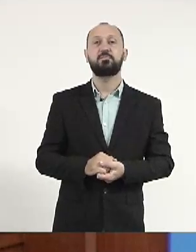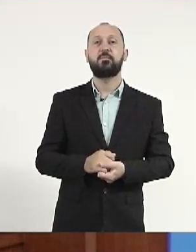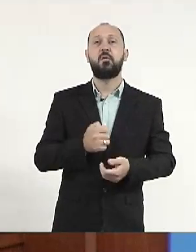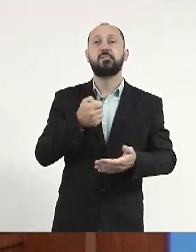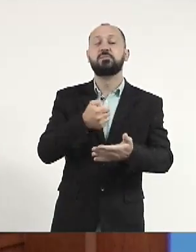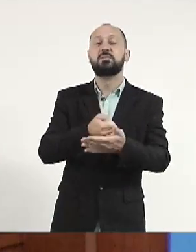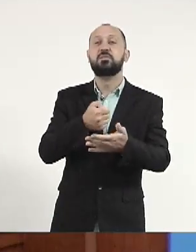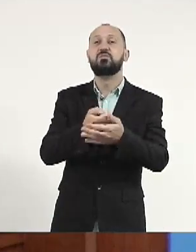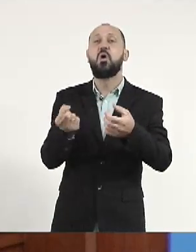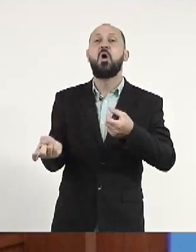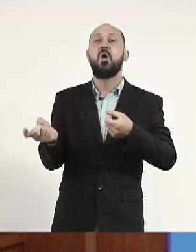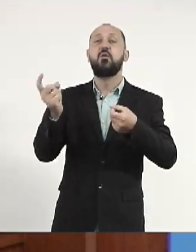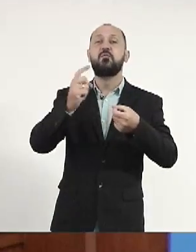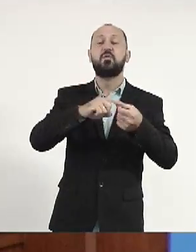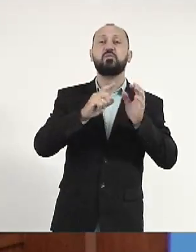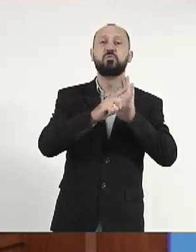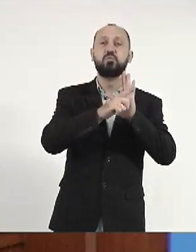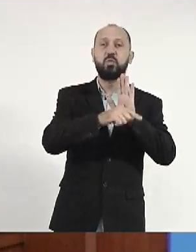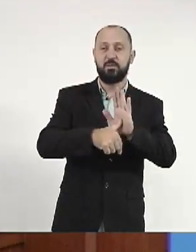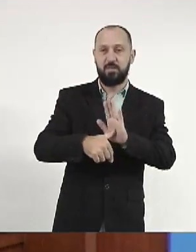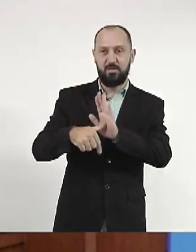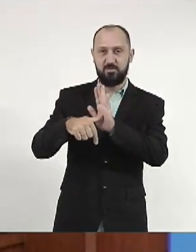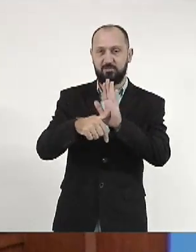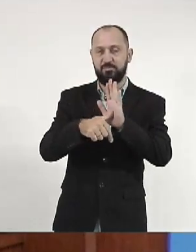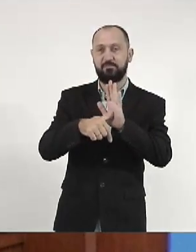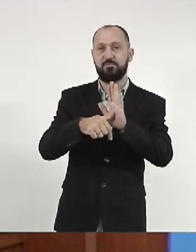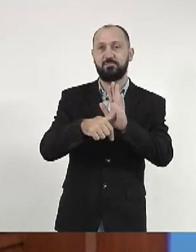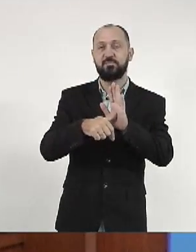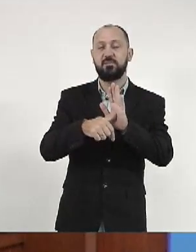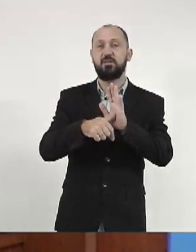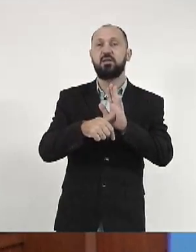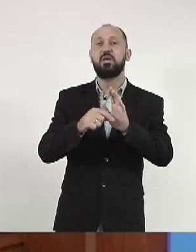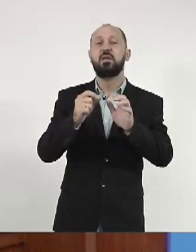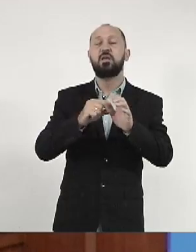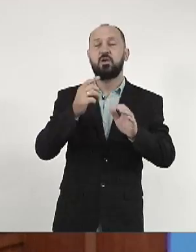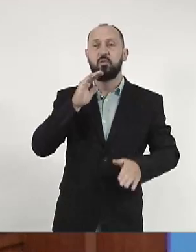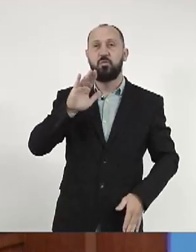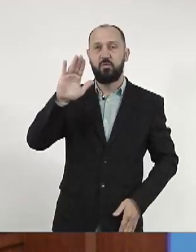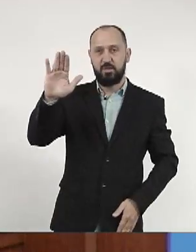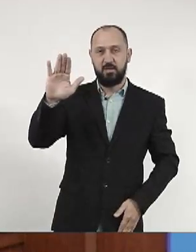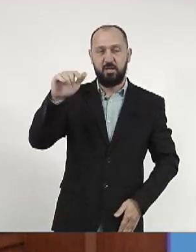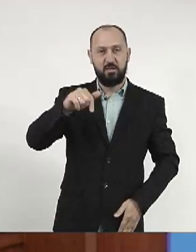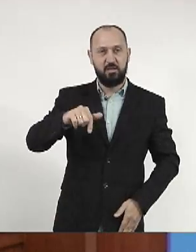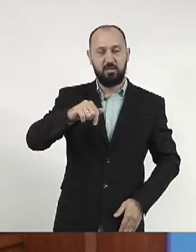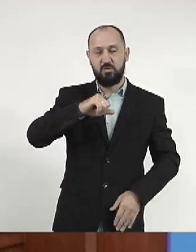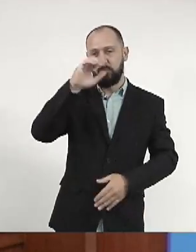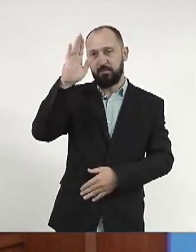garantir a volta do atraso, do retrocesso e do fascismo no Brasil.